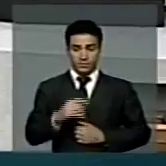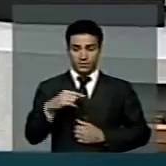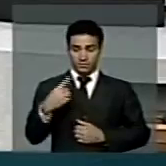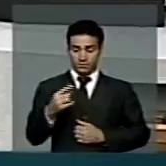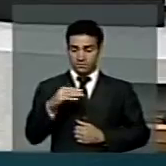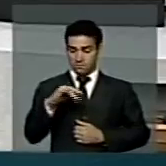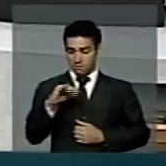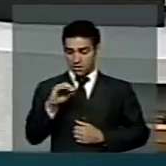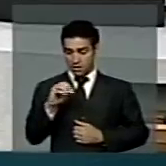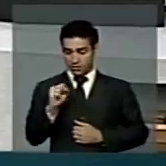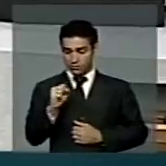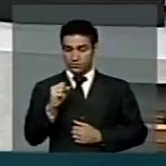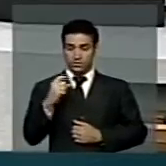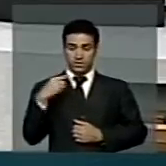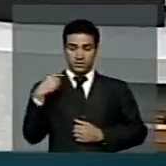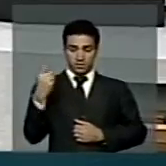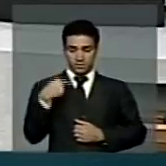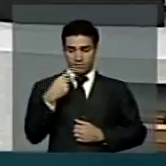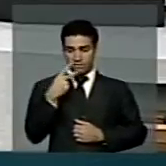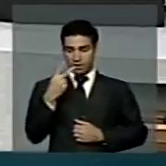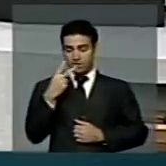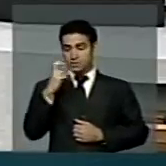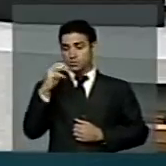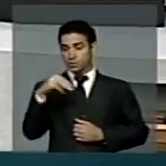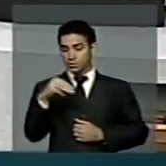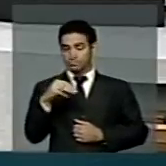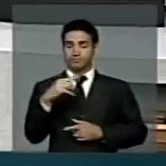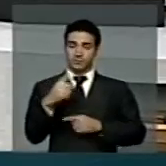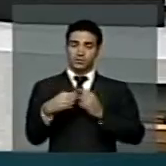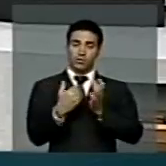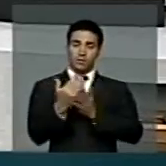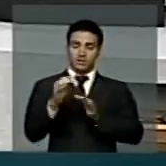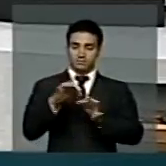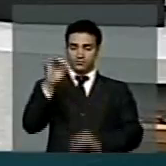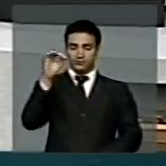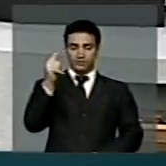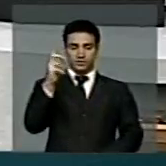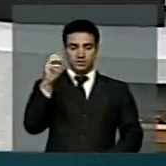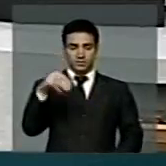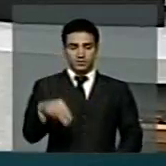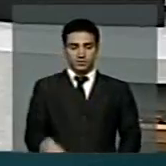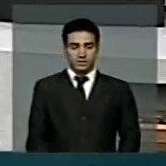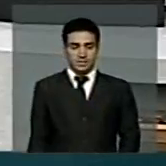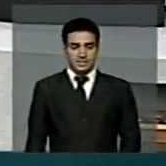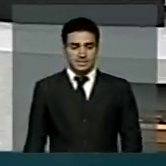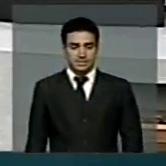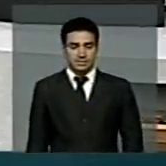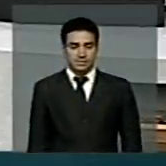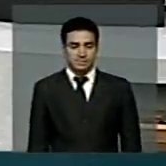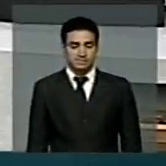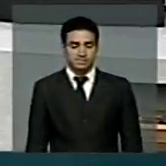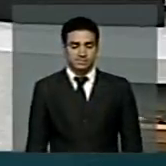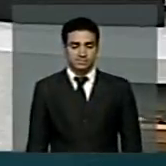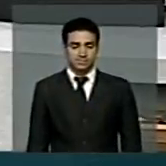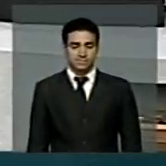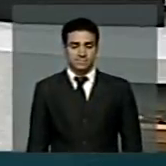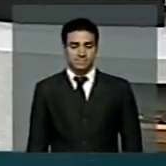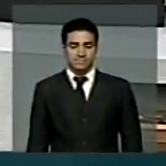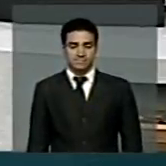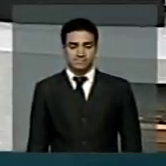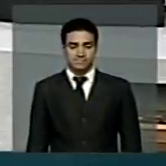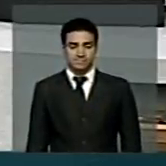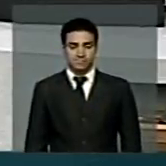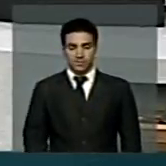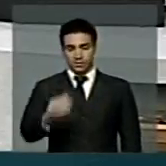Eu farei uso da palavra também por 5 minutos e nós iniciaremos o grande expediente. Eu ainda conheci.